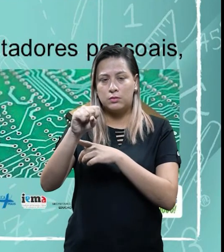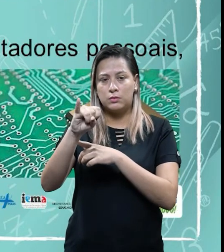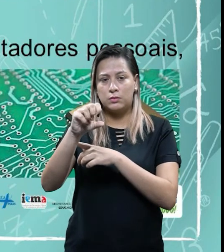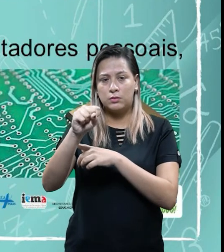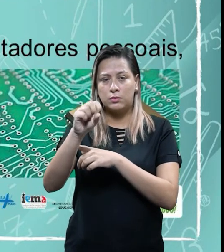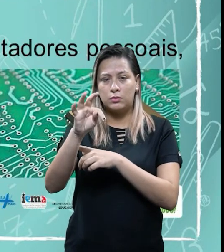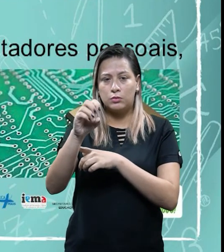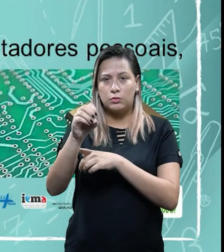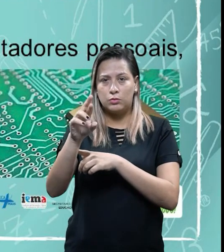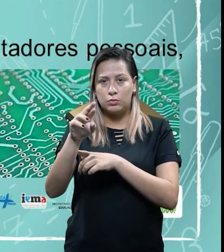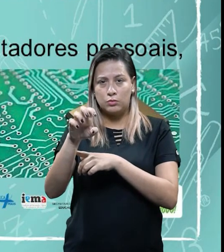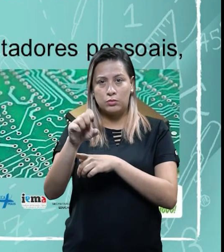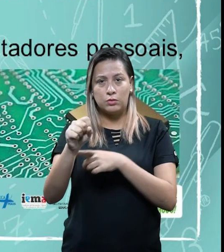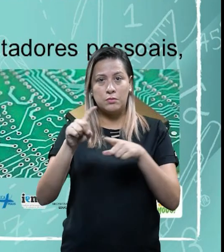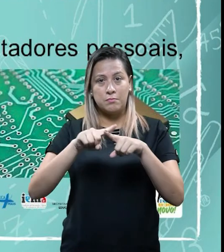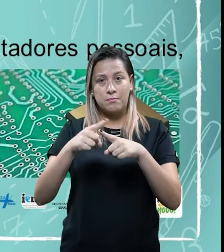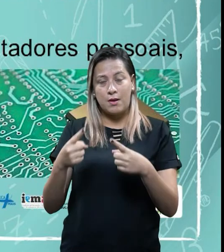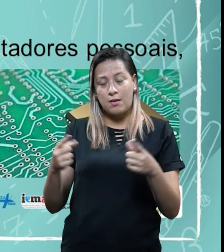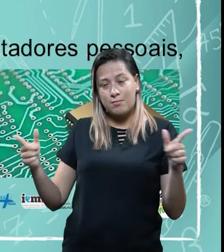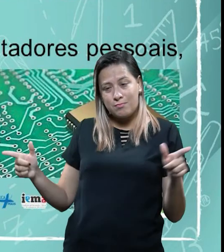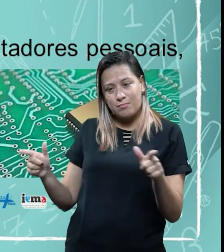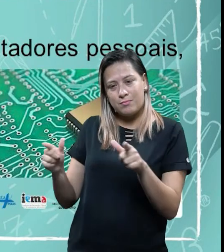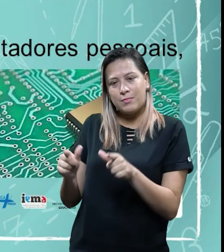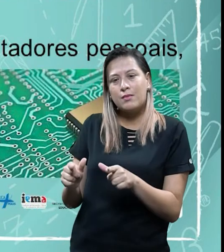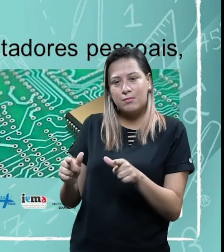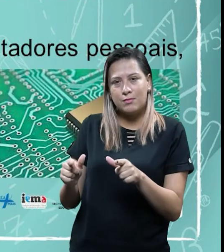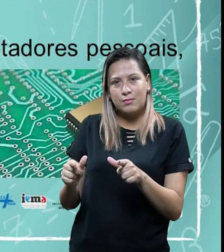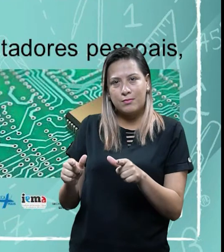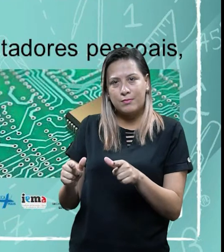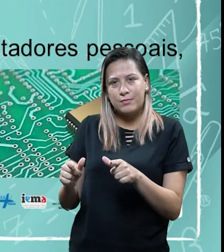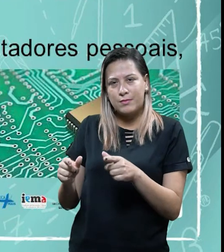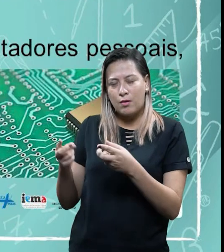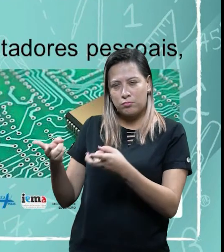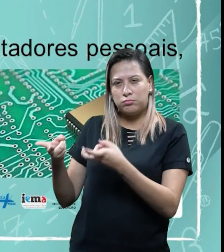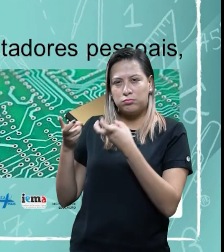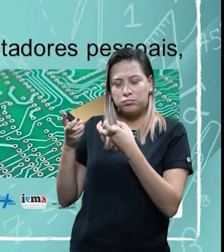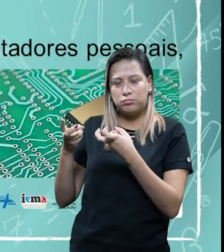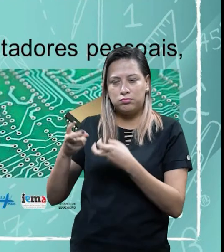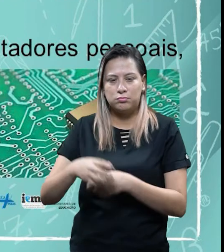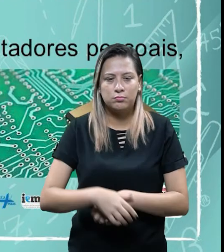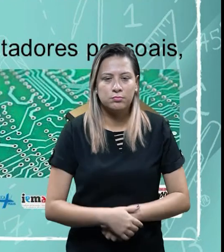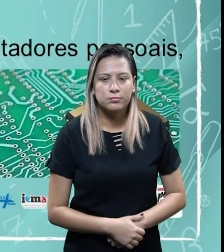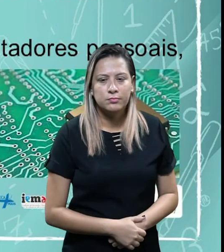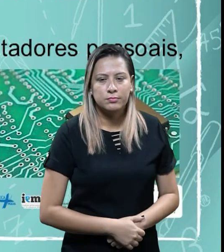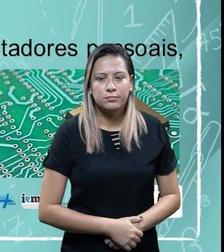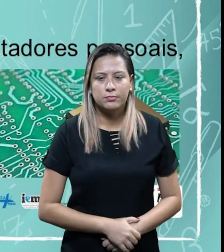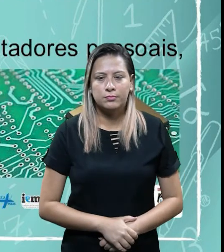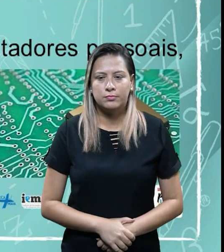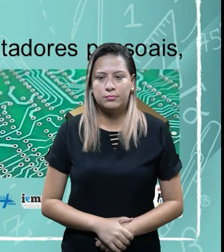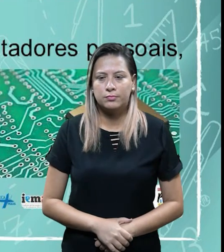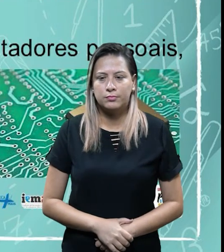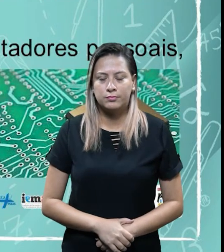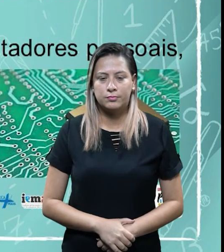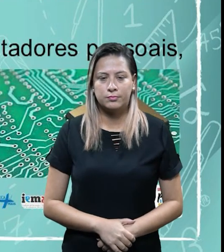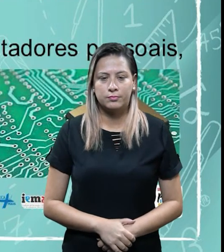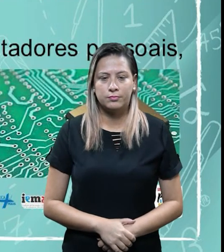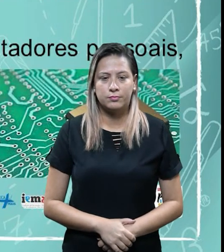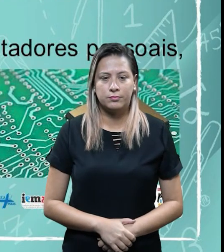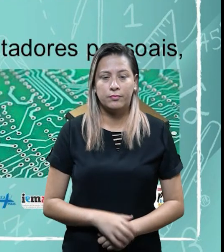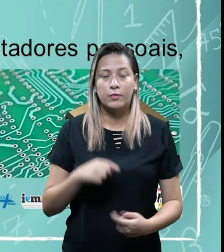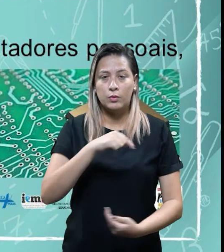De válvula para transistor, de transistor para essas informações menores ainda,